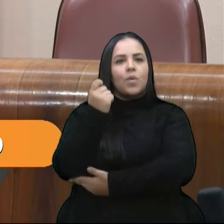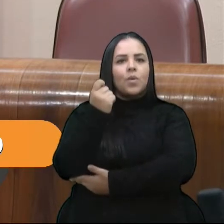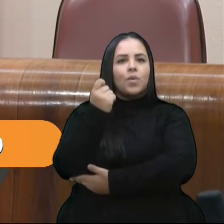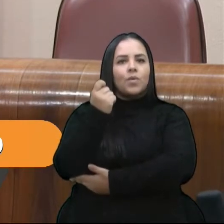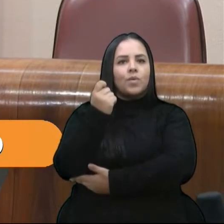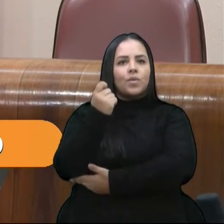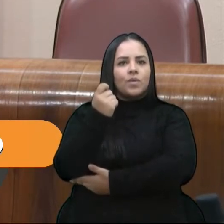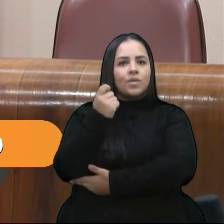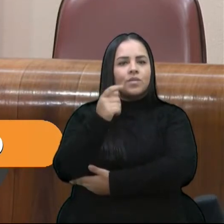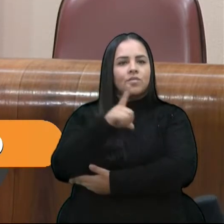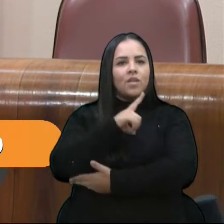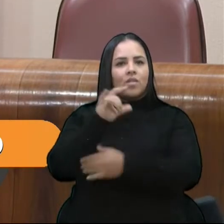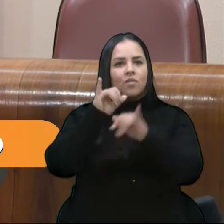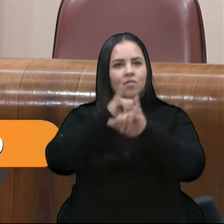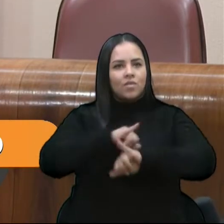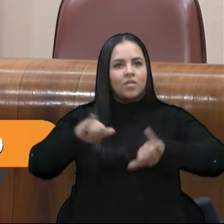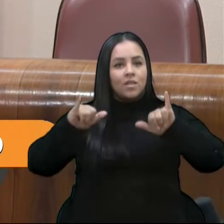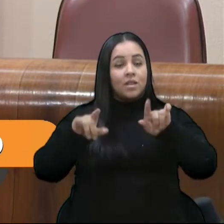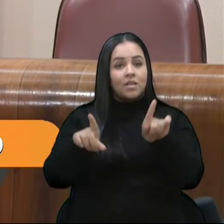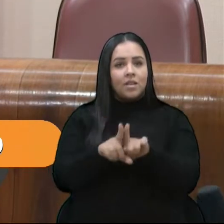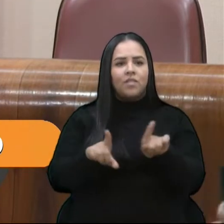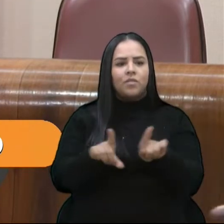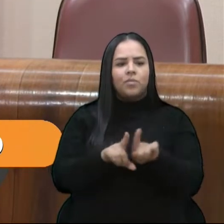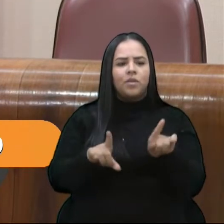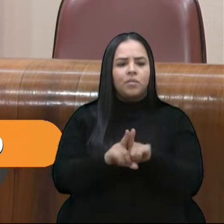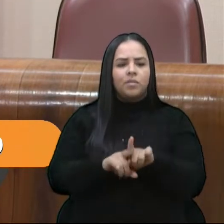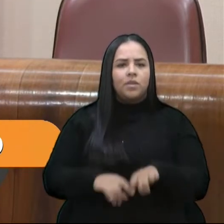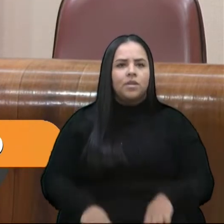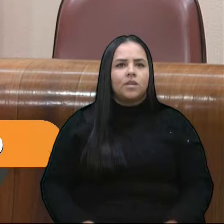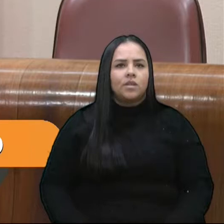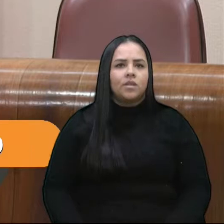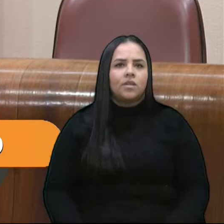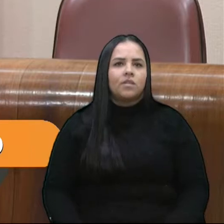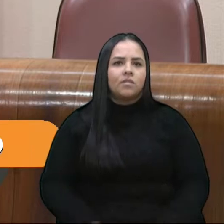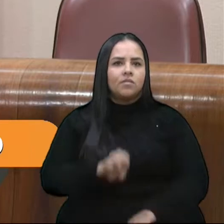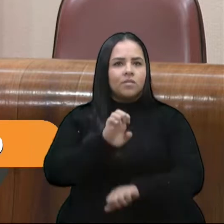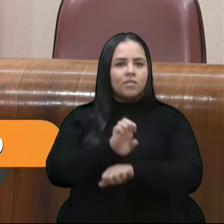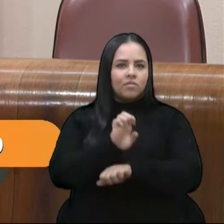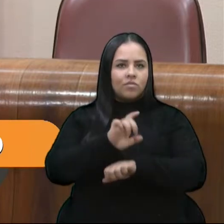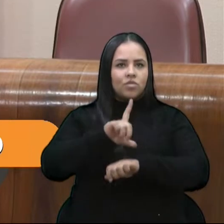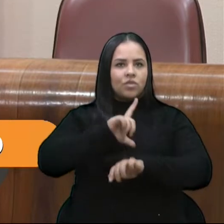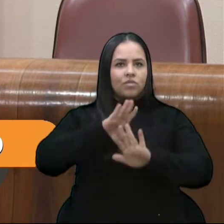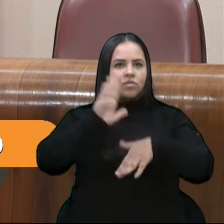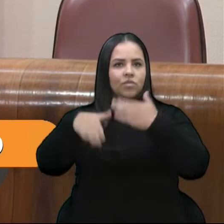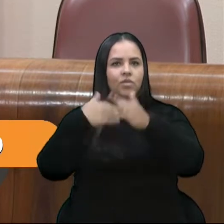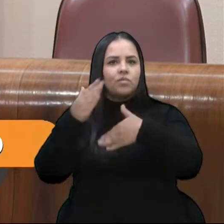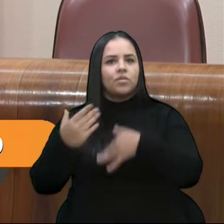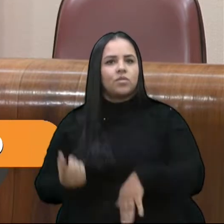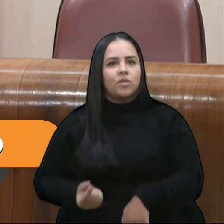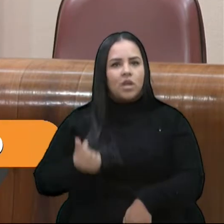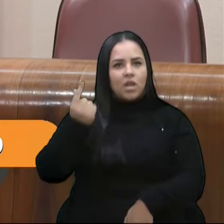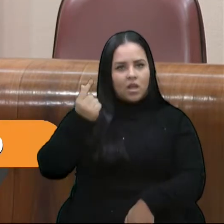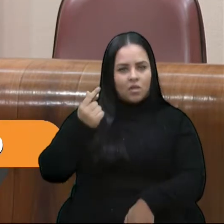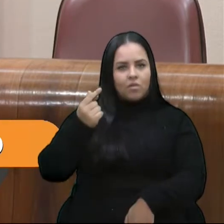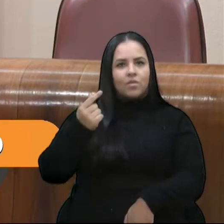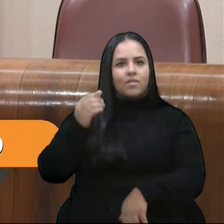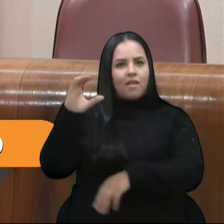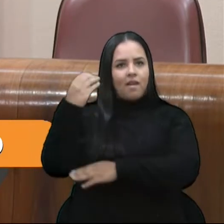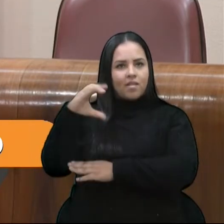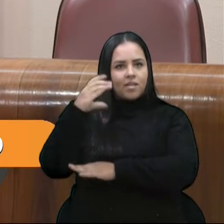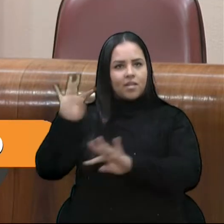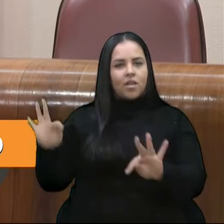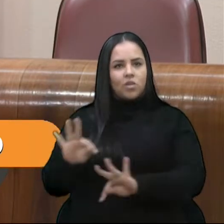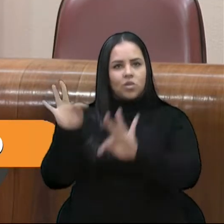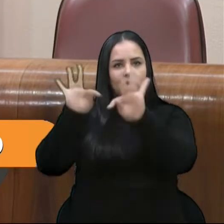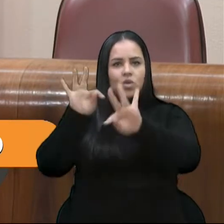Grandense de Imprensa. E ainda, Fábio, foi secretário de Estado do Desenvolvimento Econômico, Ciência e Tecnologia do Rio Grande do Sul